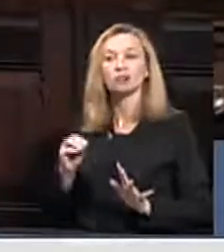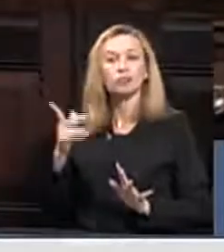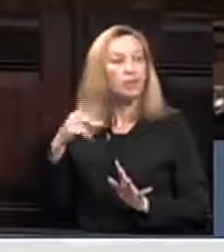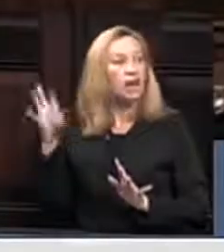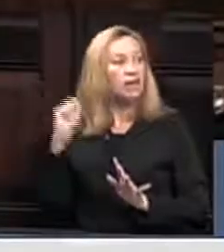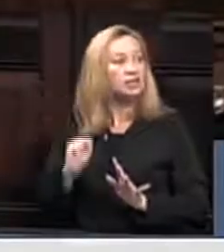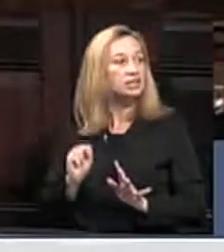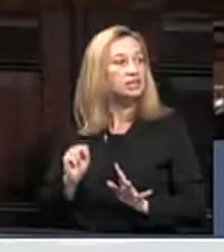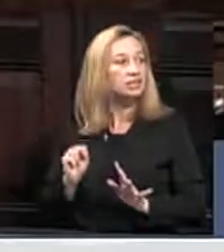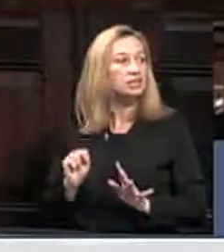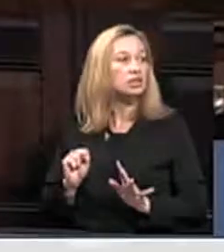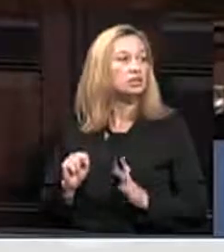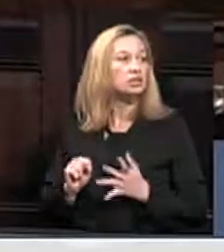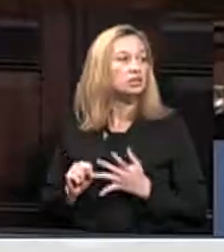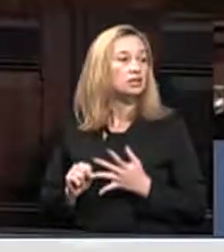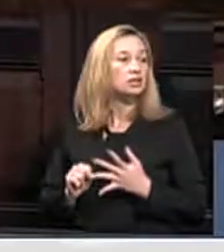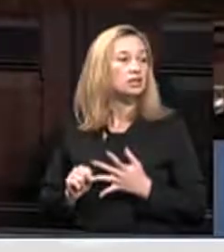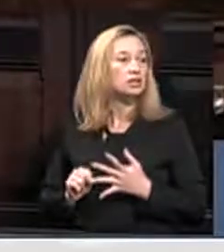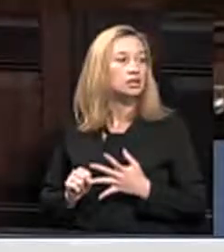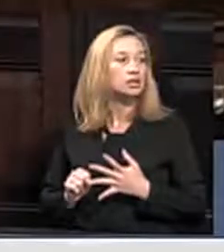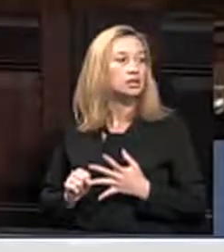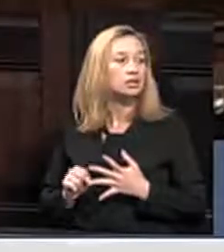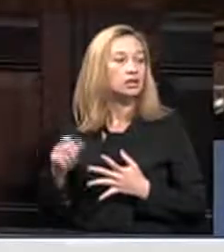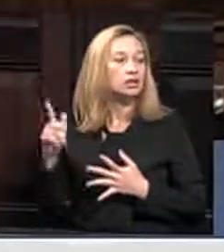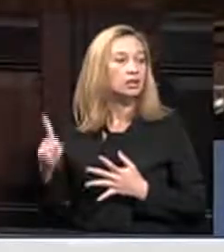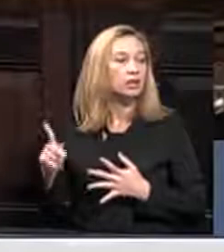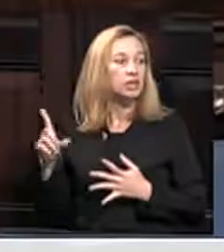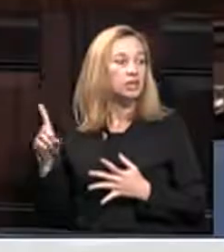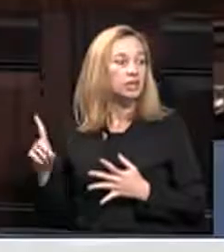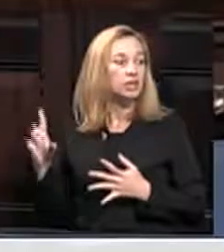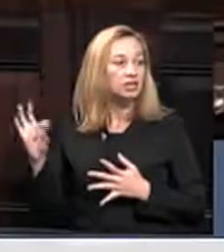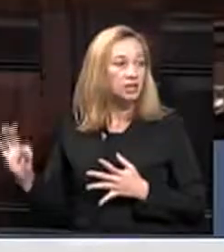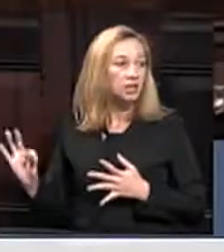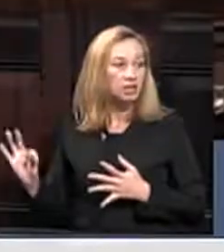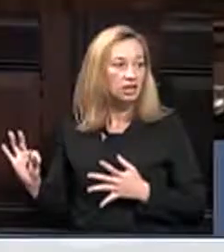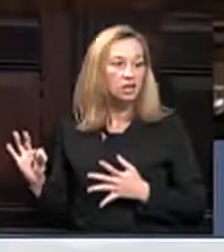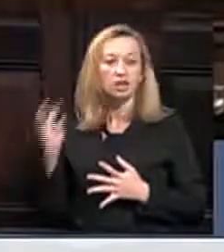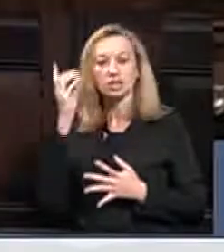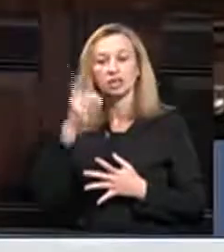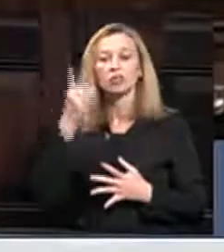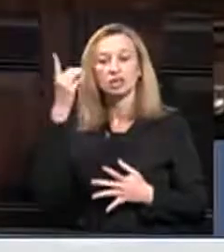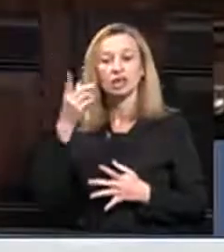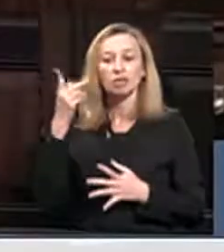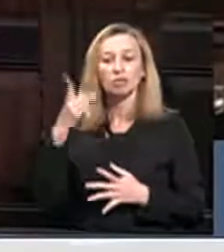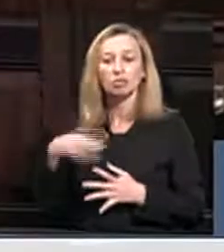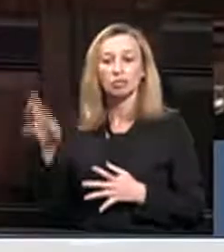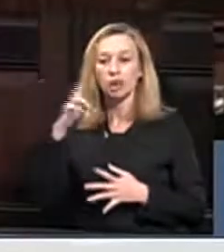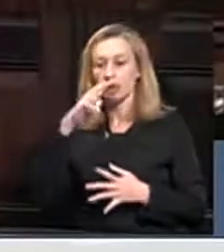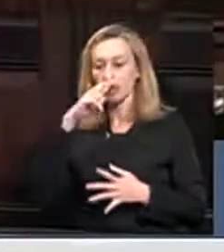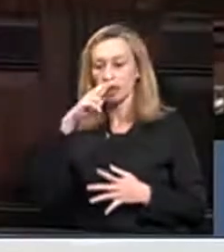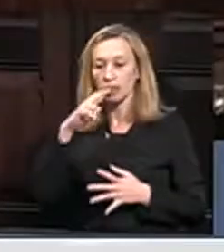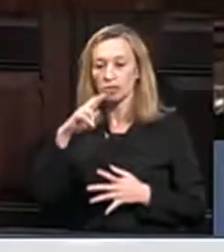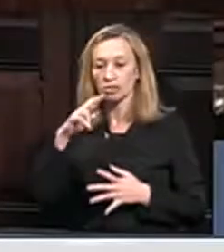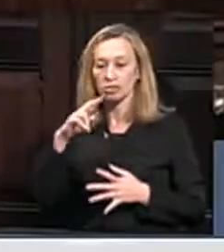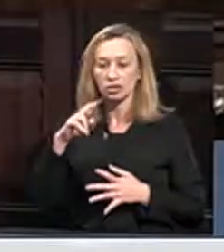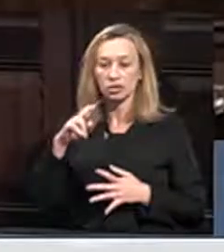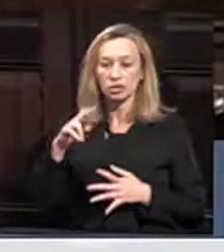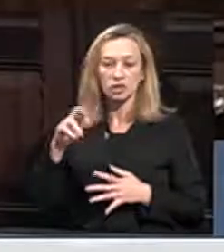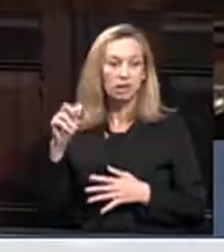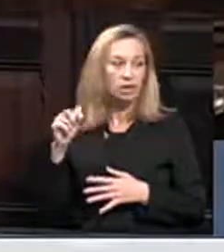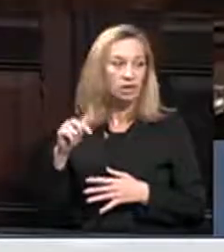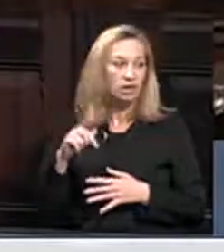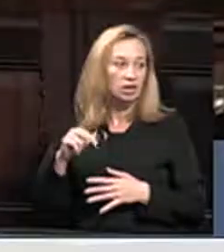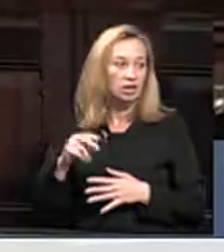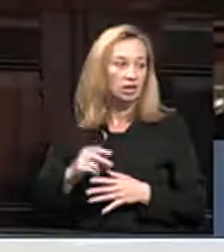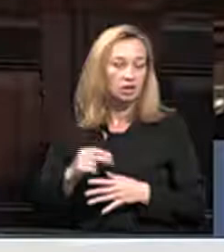quiçá o PDT do deputado Paulo Ramos, que não estará aqui, e da